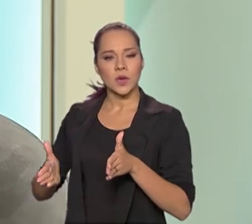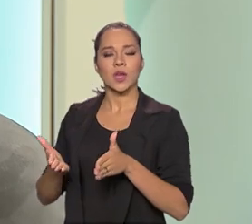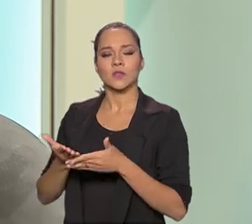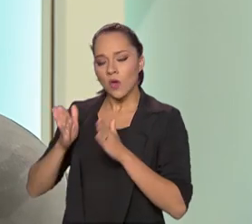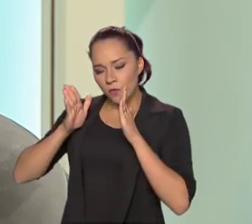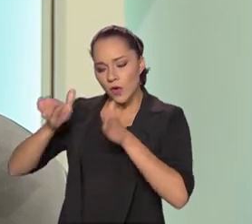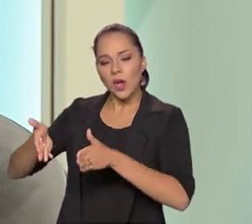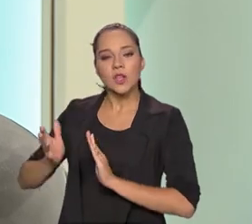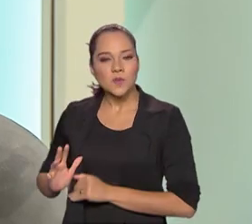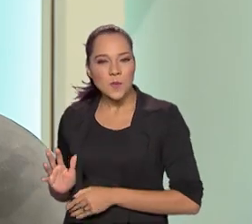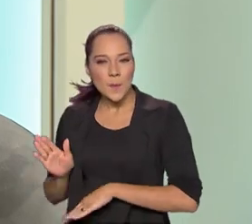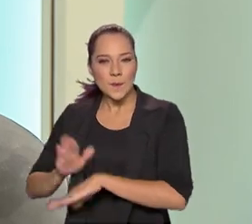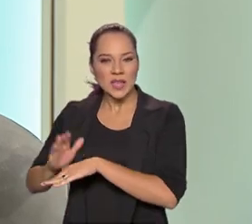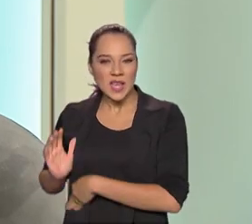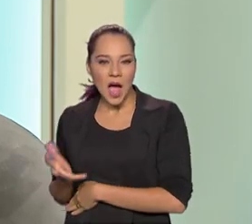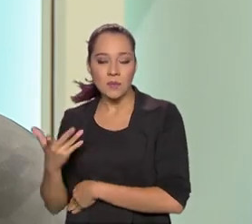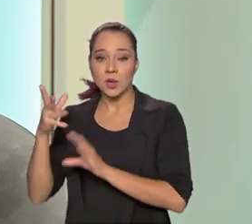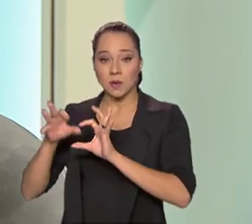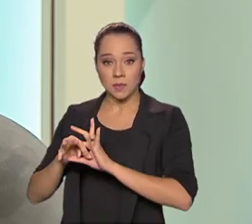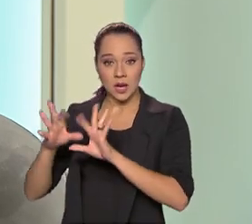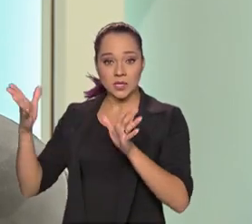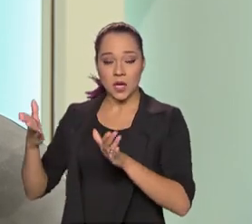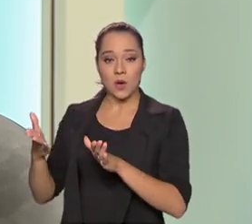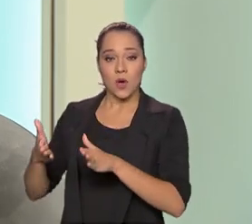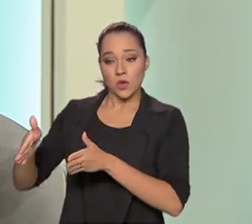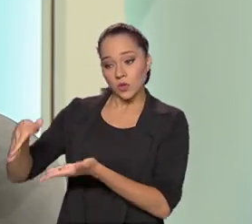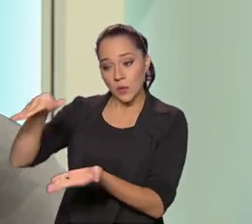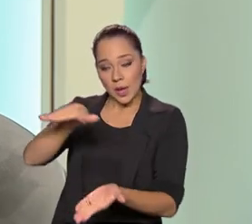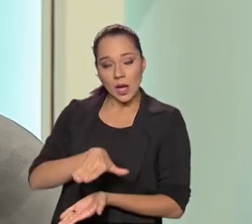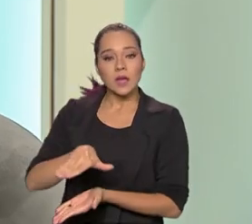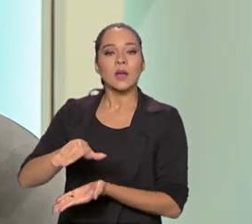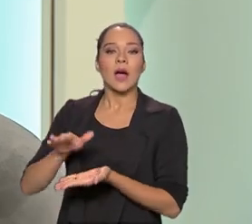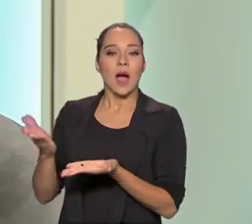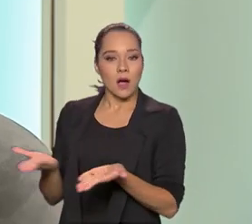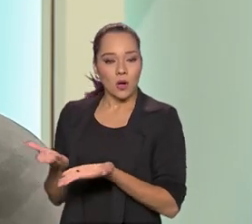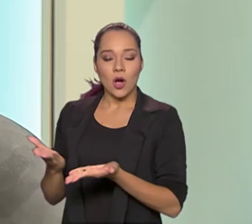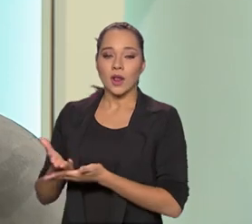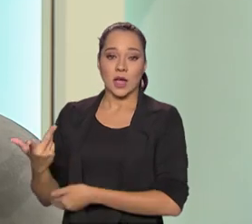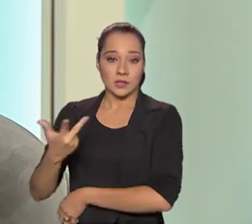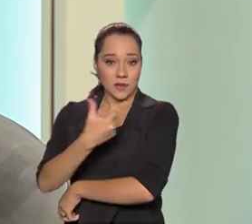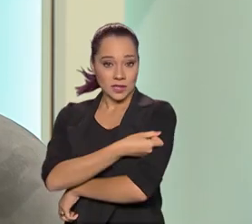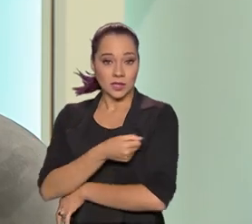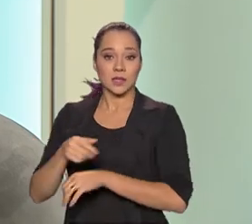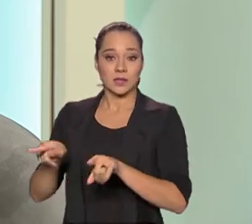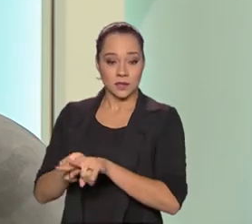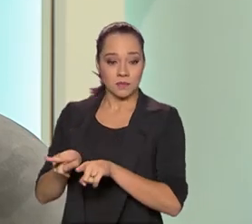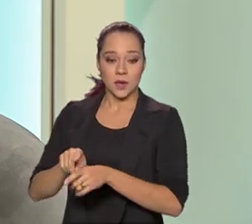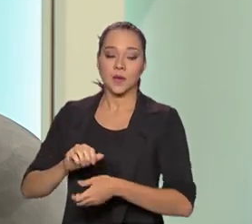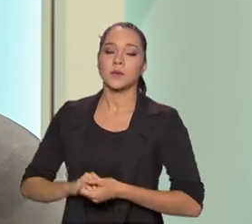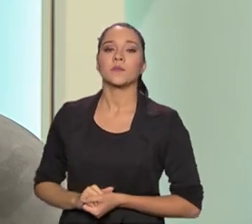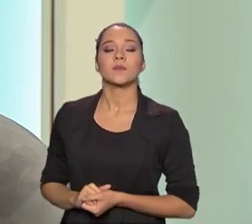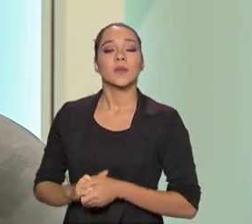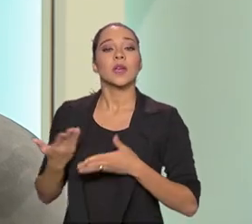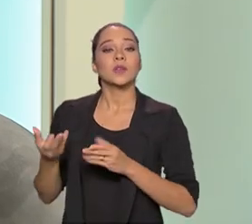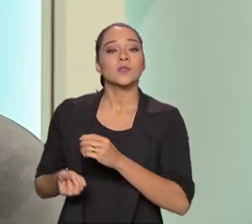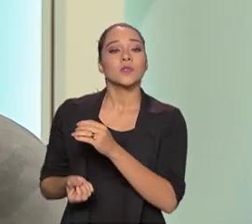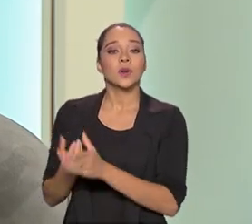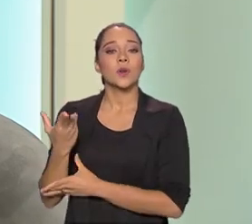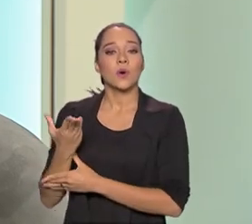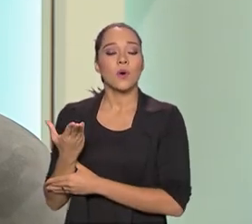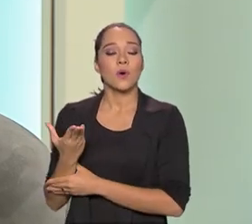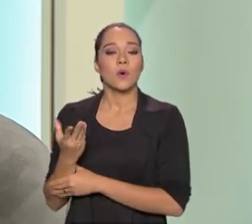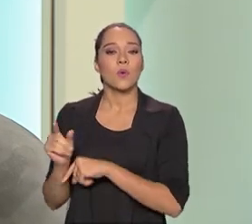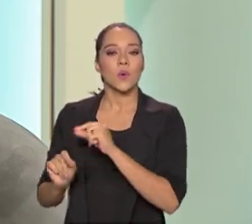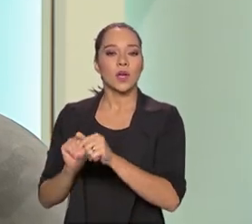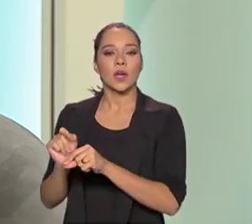visando acelerar a liberação das mercadorias foi estendida agora às vacinas e nós criamos,